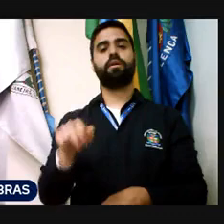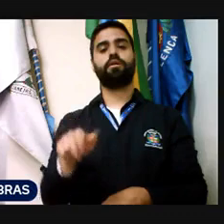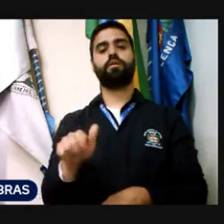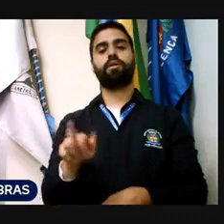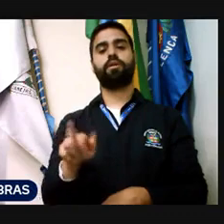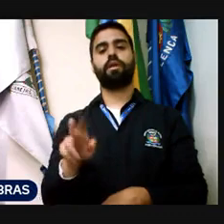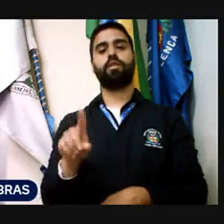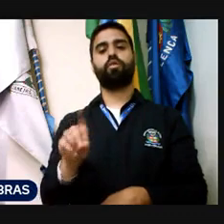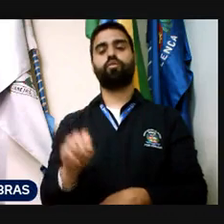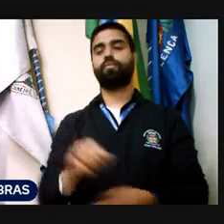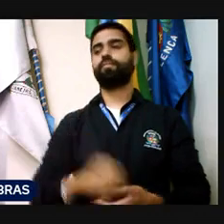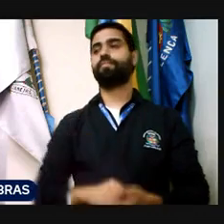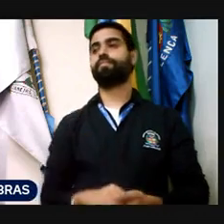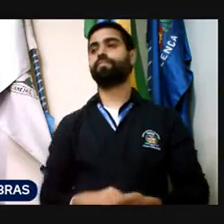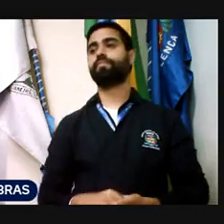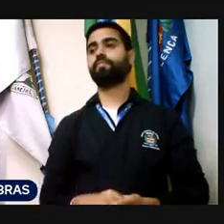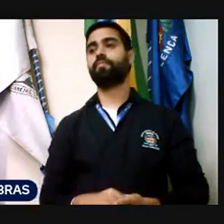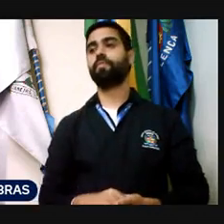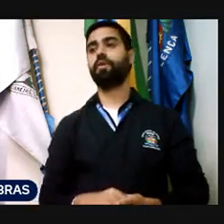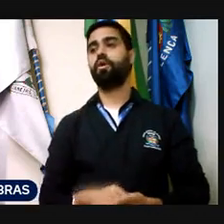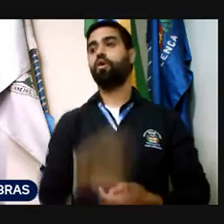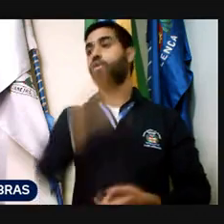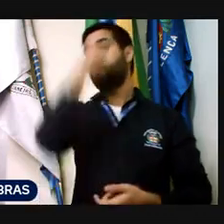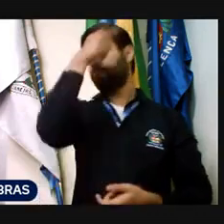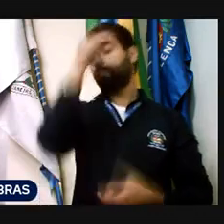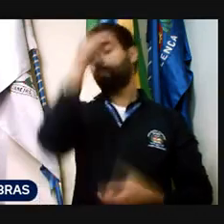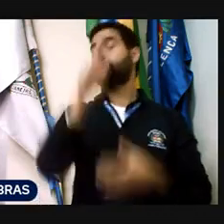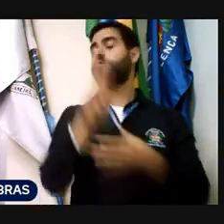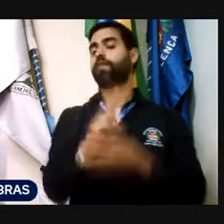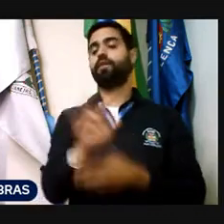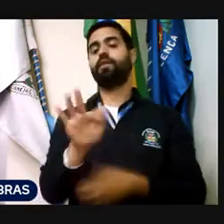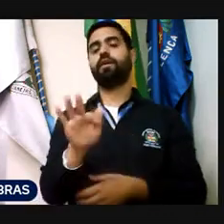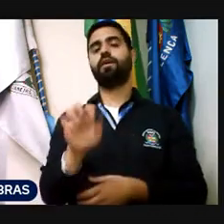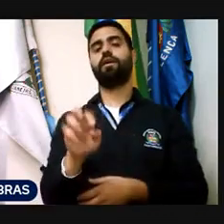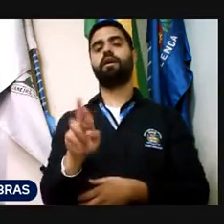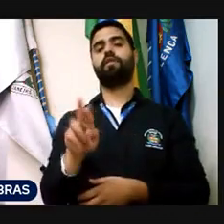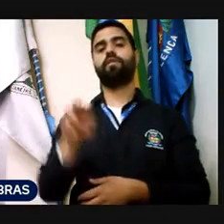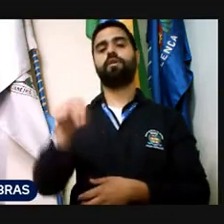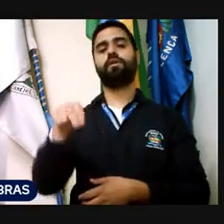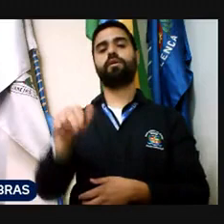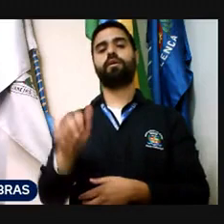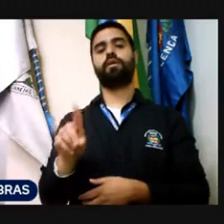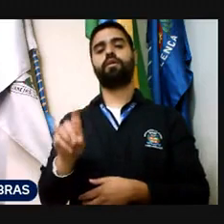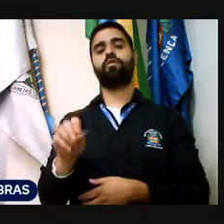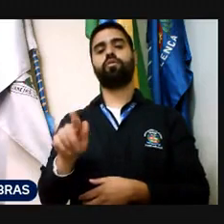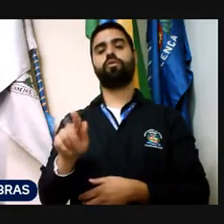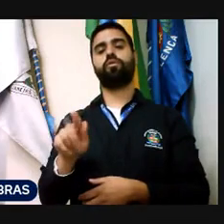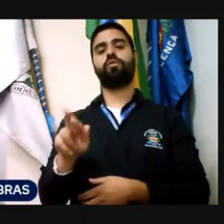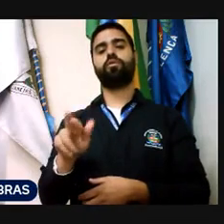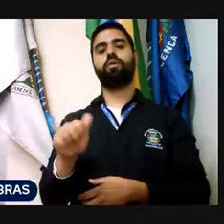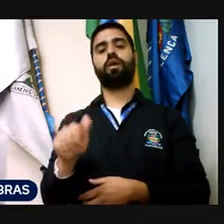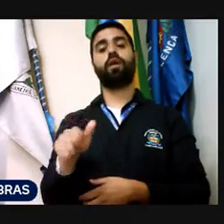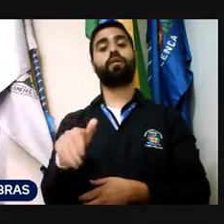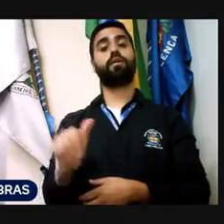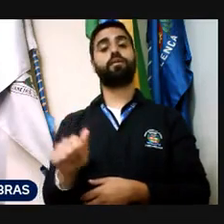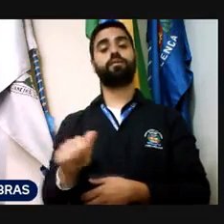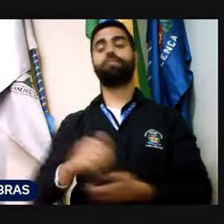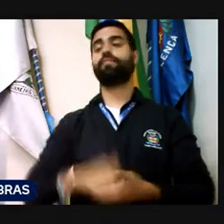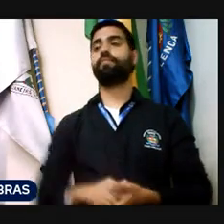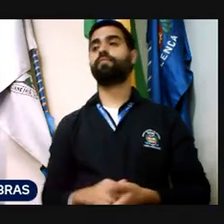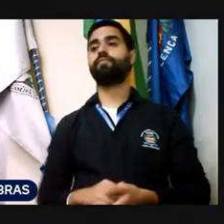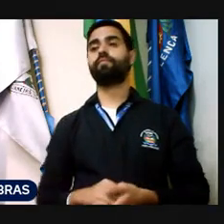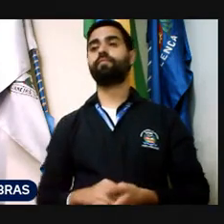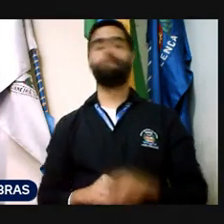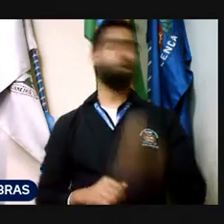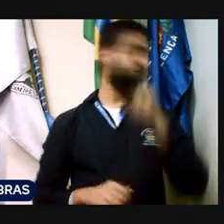O prefeito municipal, Luiz Fernando Portado da Graça, no uso de atribuições legais e conflito no artigo 52, parágrafo 1º, artigo 69, inciso 4 da Lei